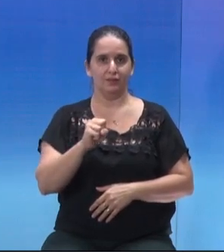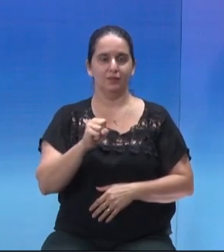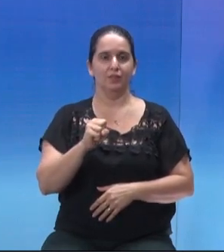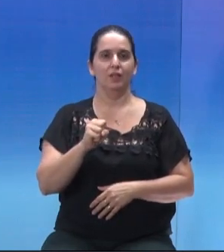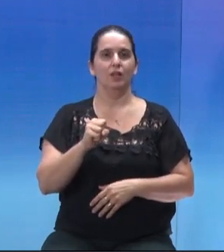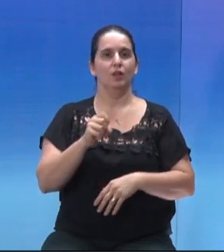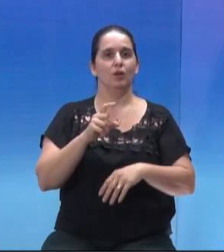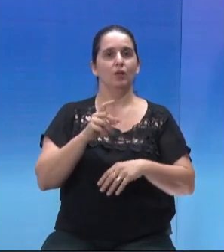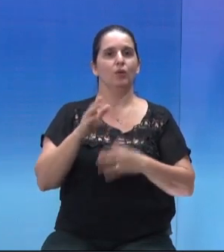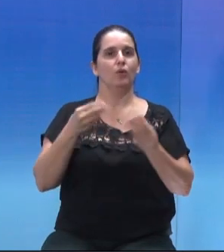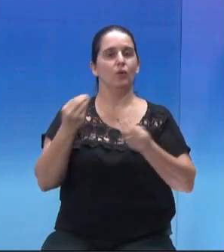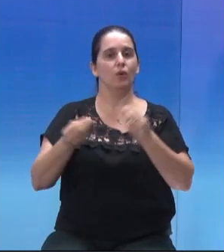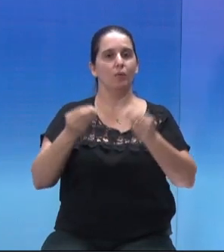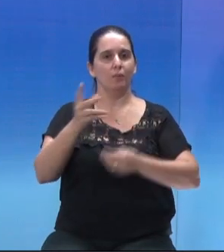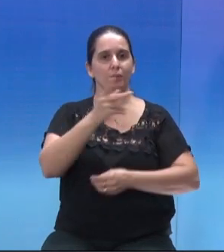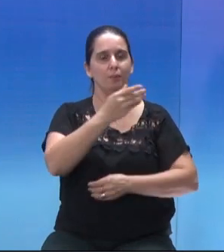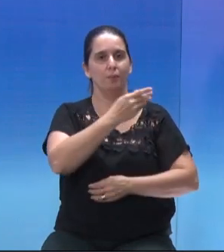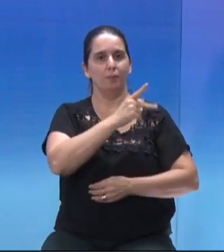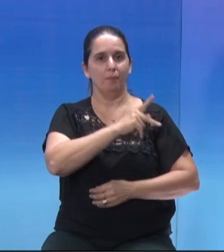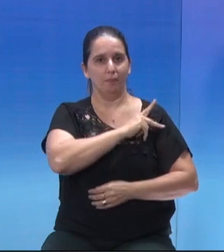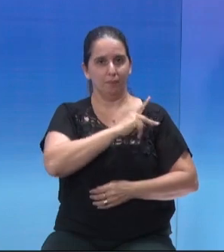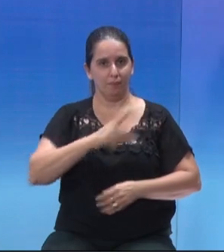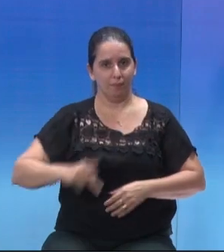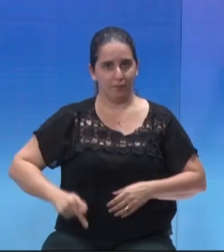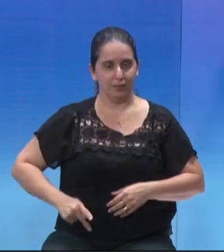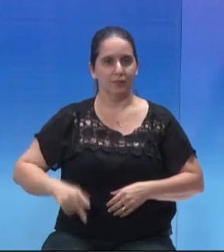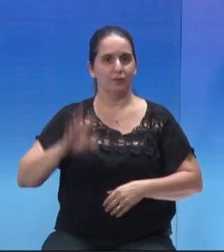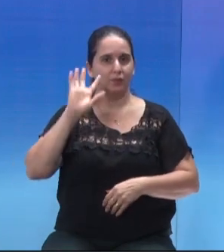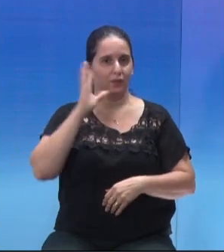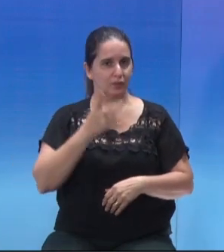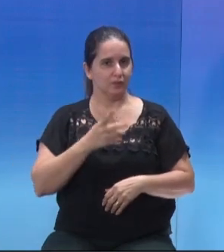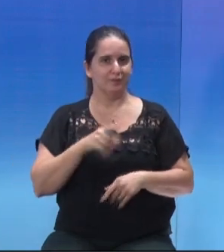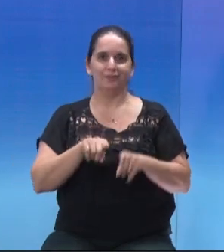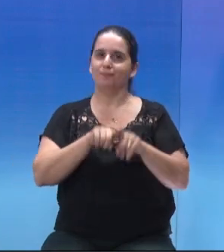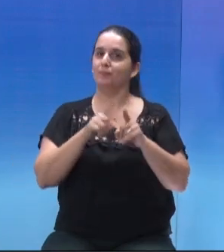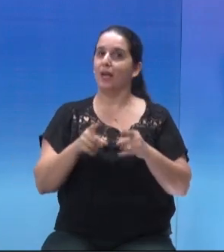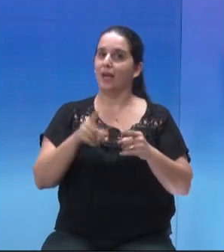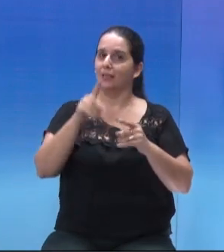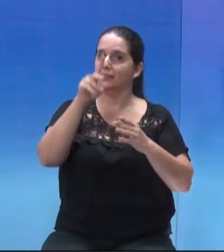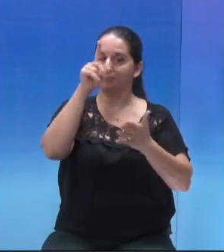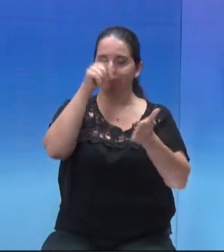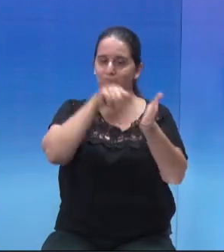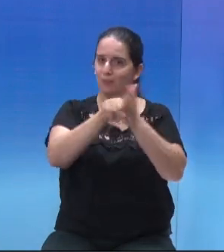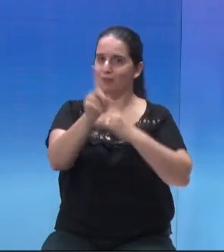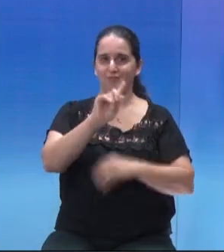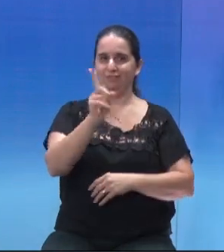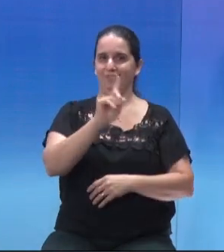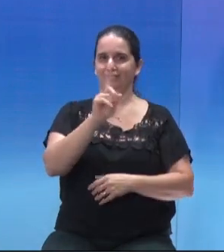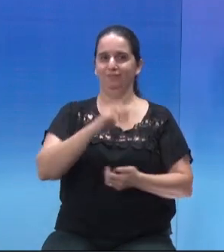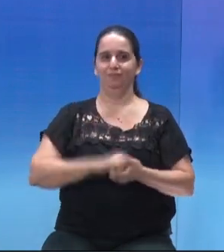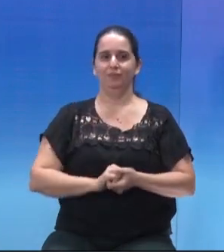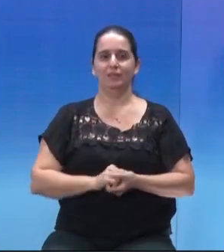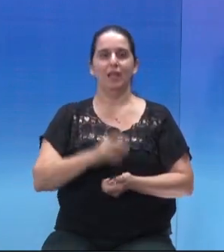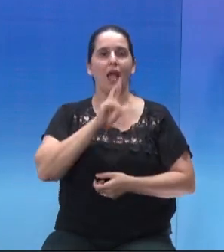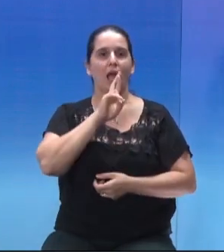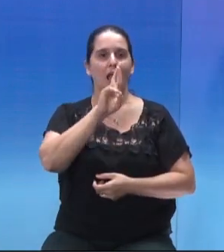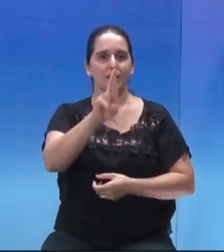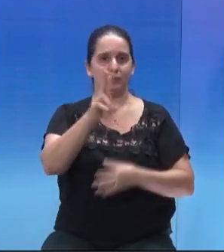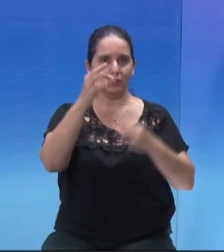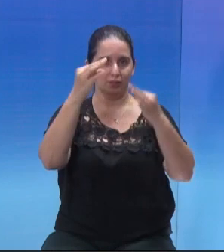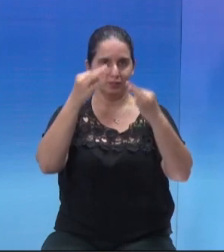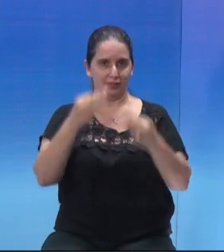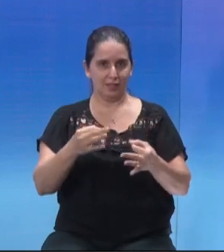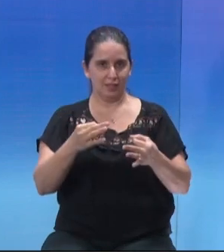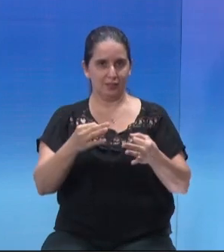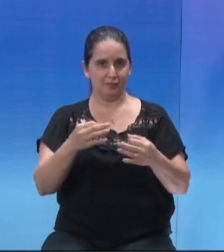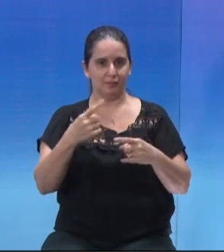Vargas, enquanto presidente, ele foi resolvido, tá? Mas não é disso que está falando a questão. A resposta certa, mas eu aproveitei